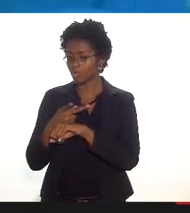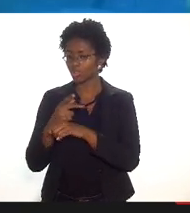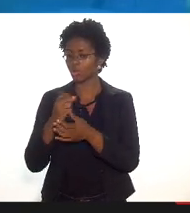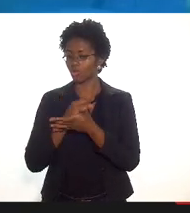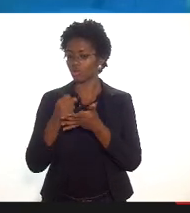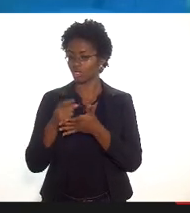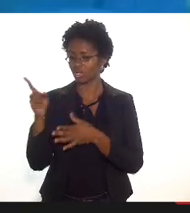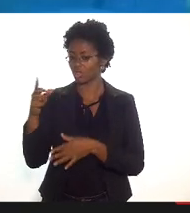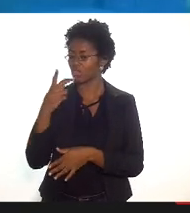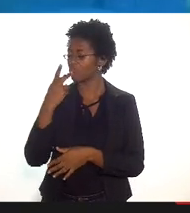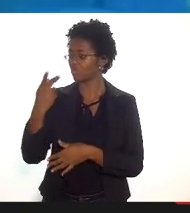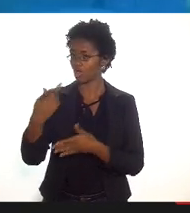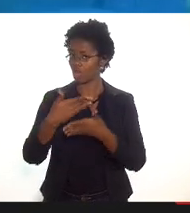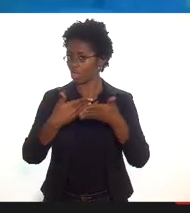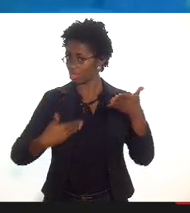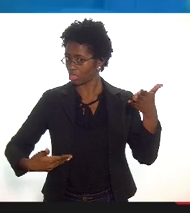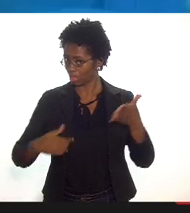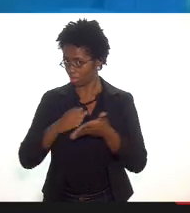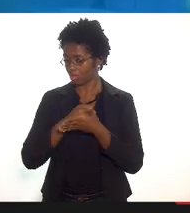falou